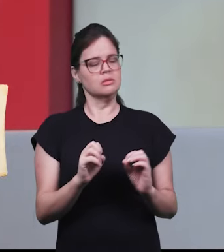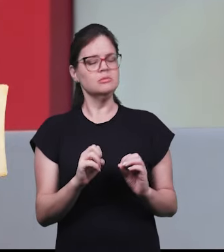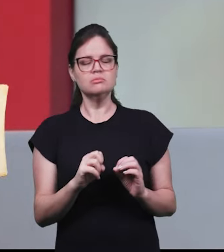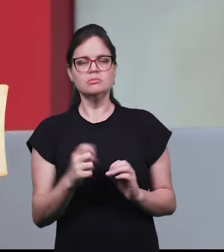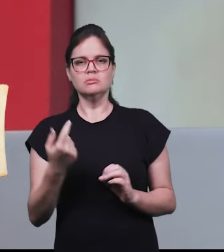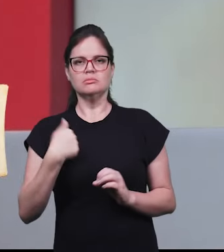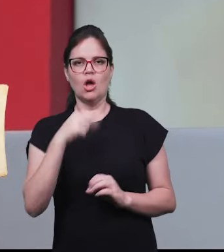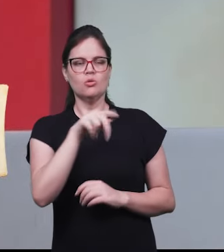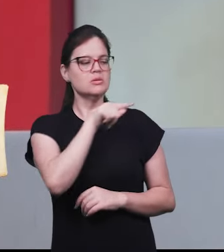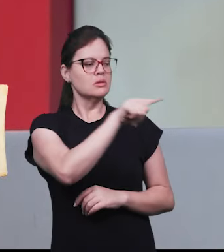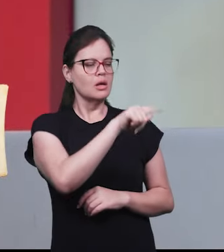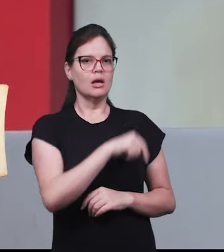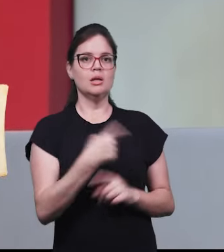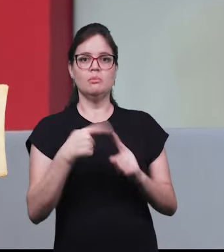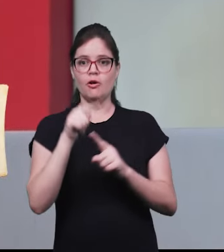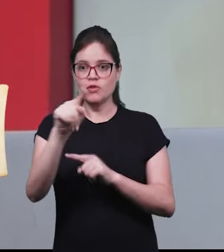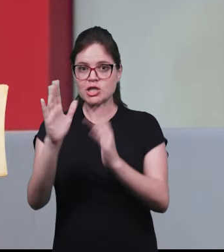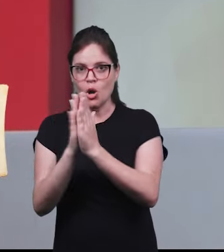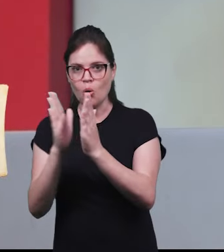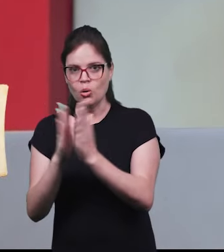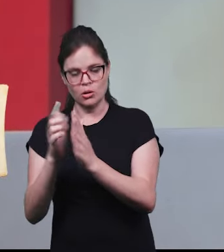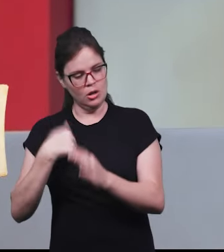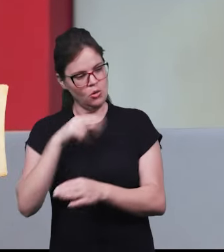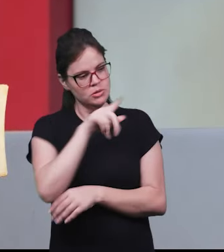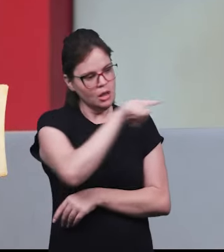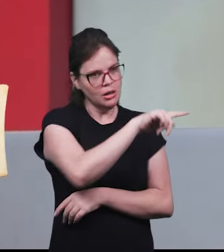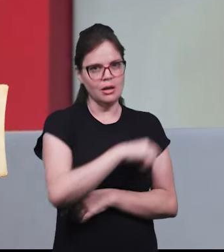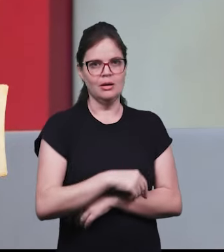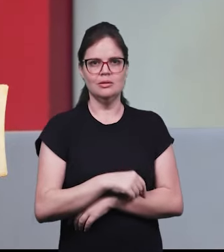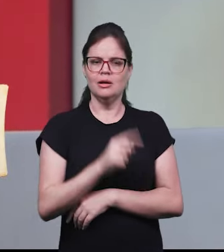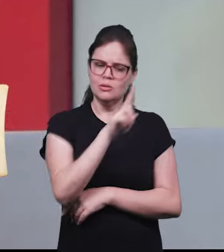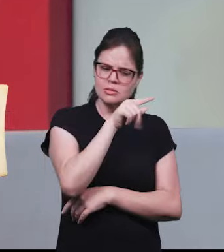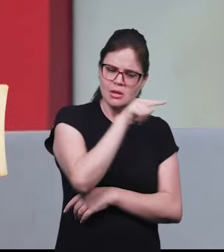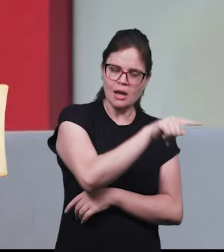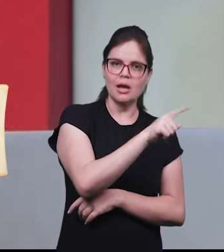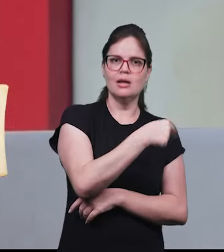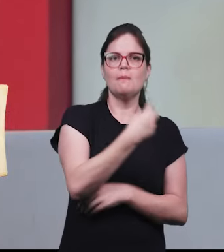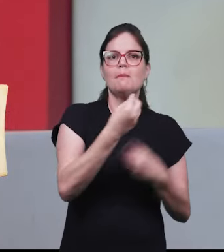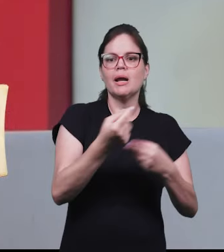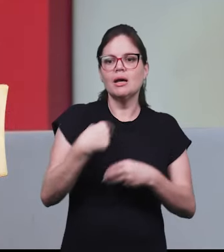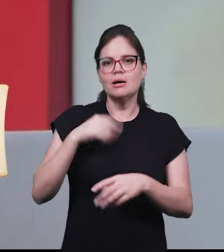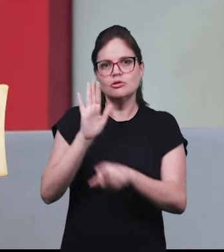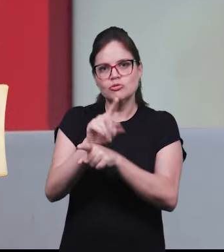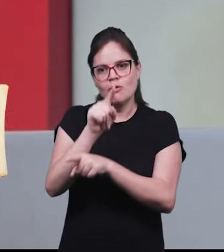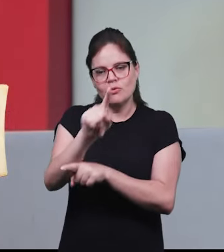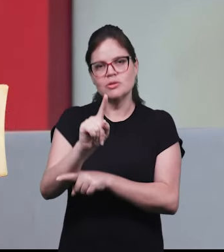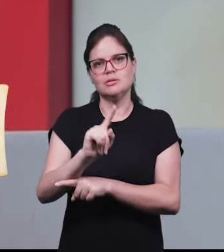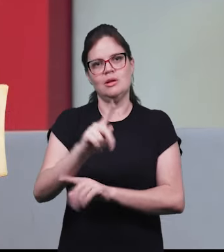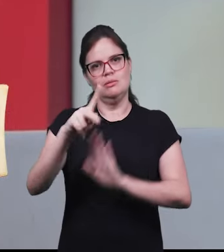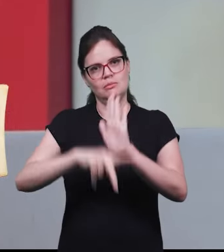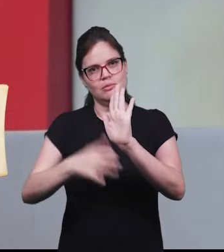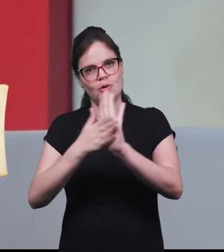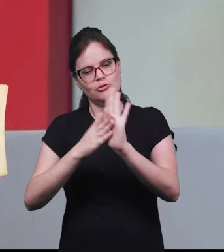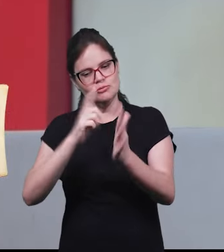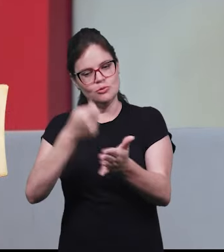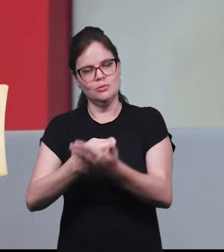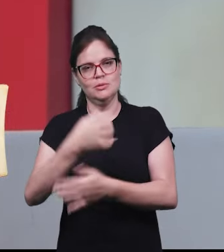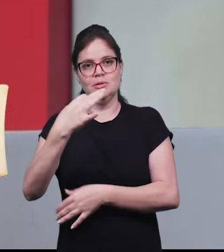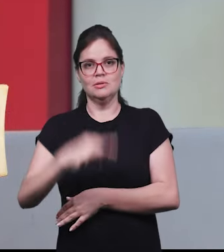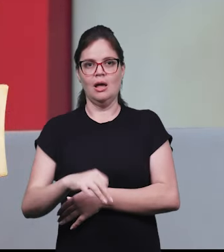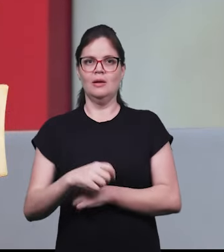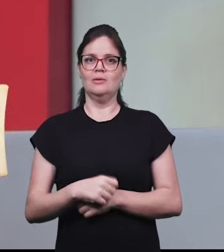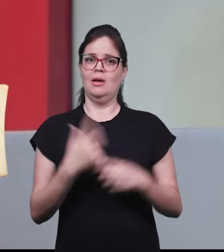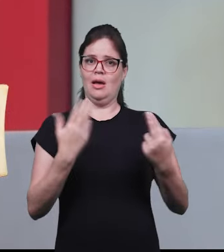dele, para atender uma oração do servo dele, para atender um propósito do servo. Então, nós temos que lembrar disso. Nunca esqueça. Ele usou